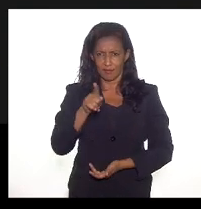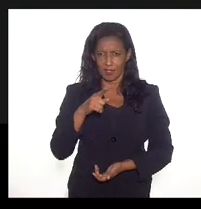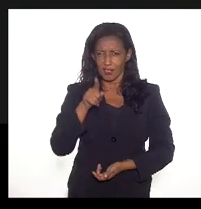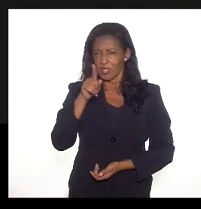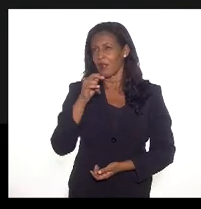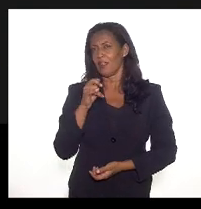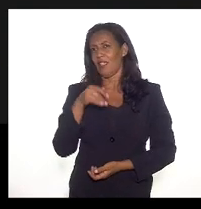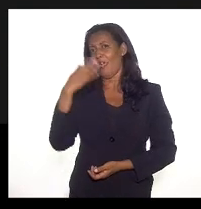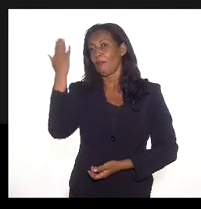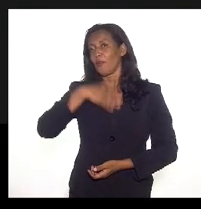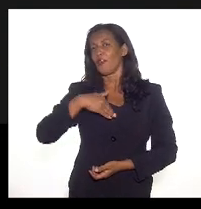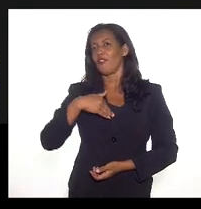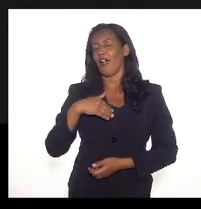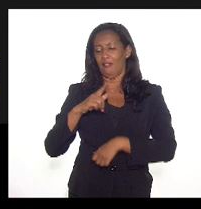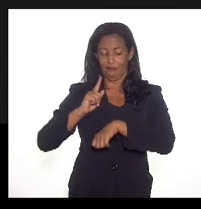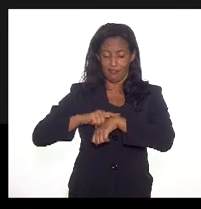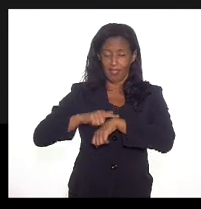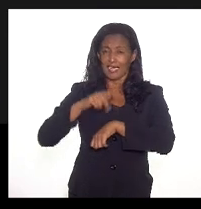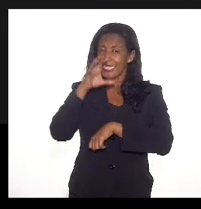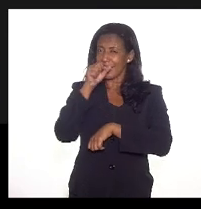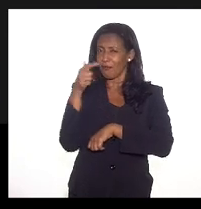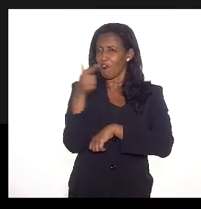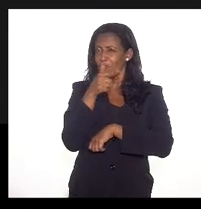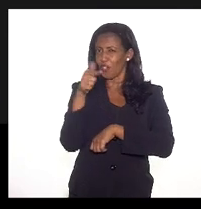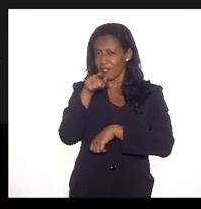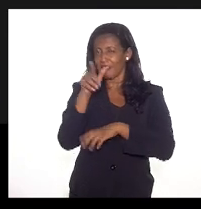casa? É fácil provar se às 22 horas...